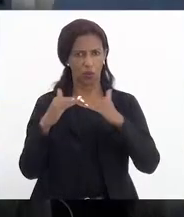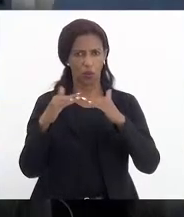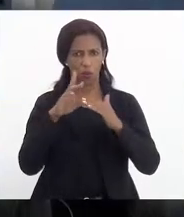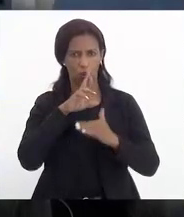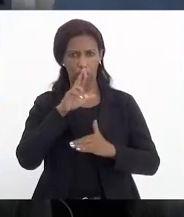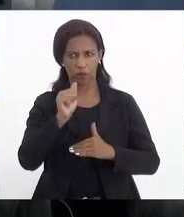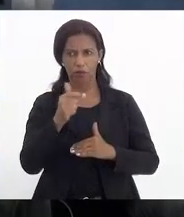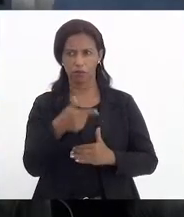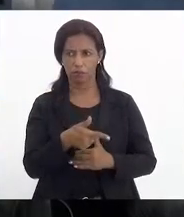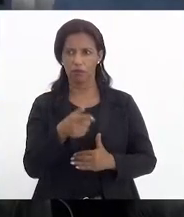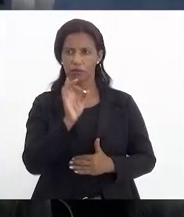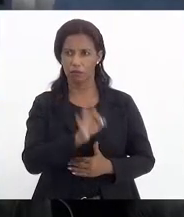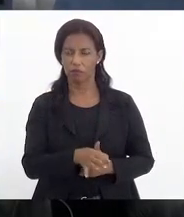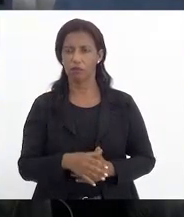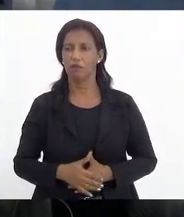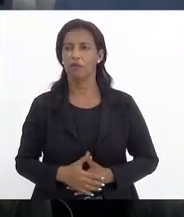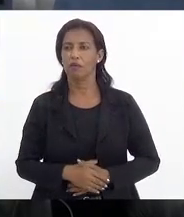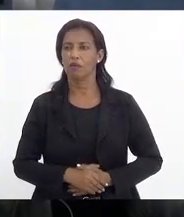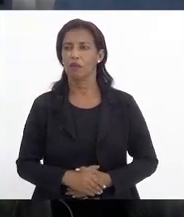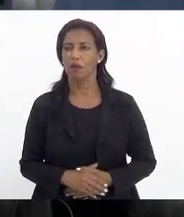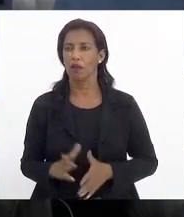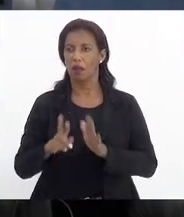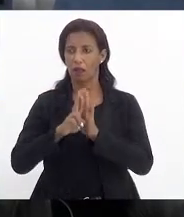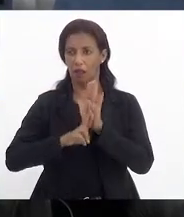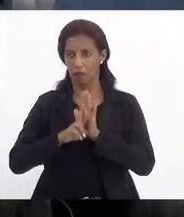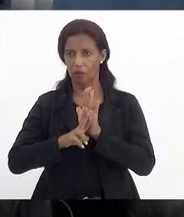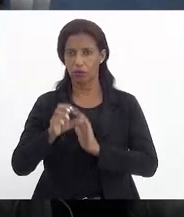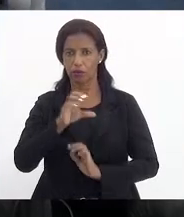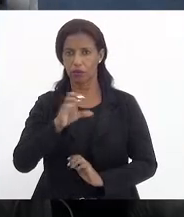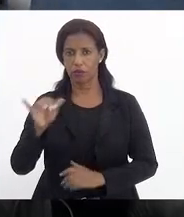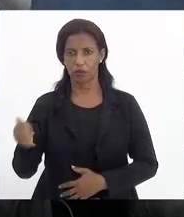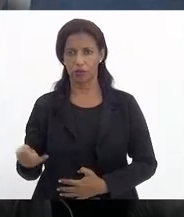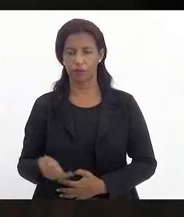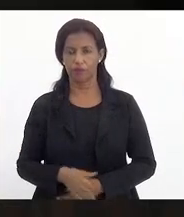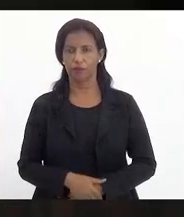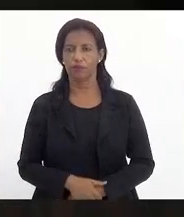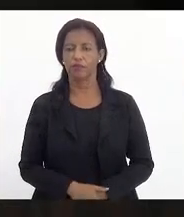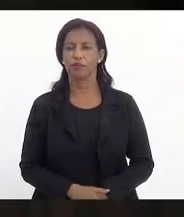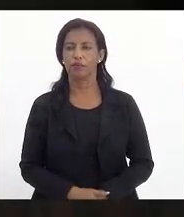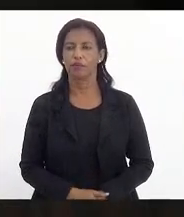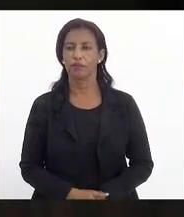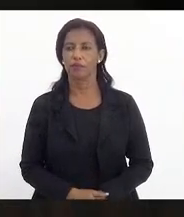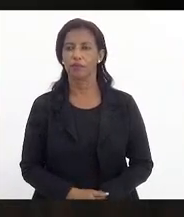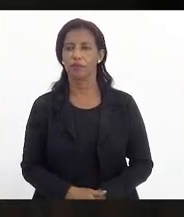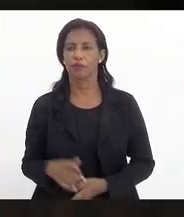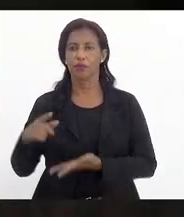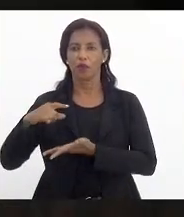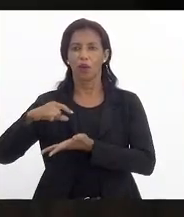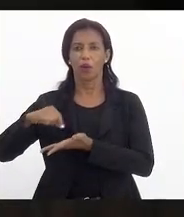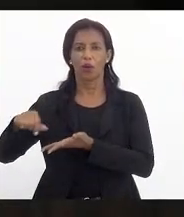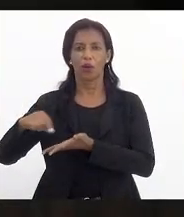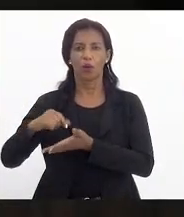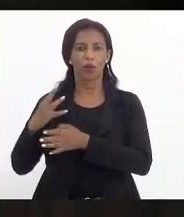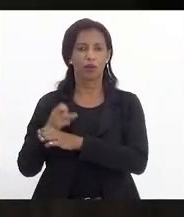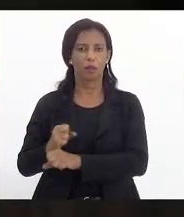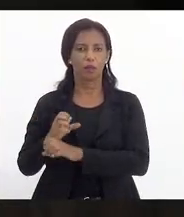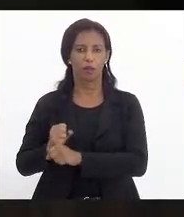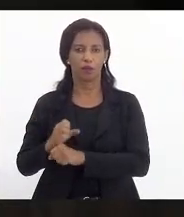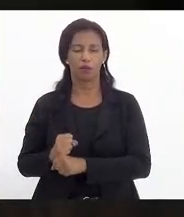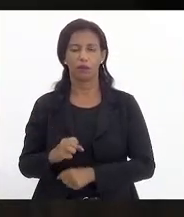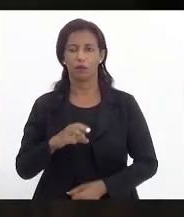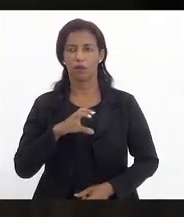é isso? Perfeito. Acompanhando o parecer do relator da CCJ. Pela Comissão de Orçamento, deputado Márcio Canella.